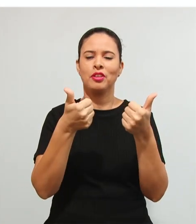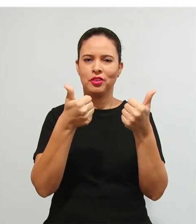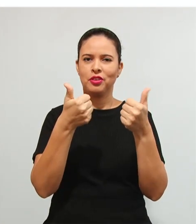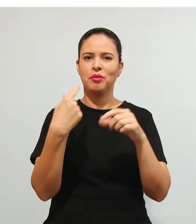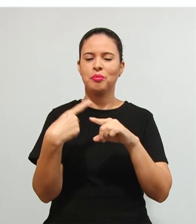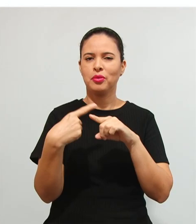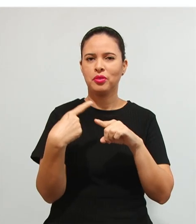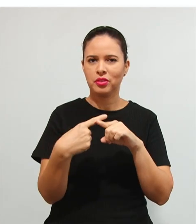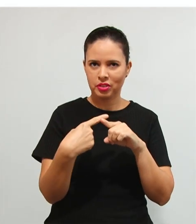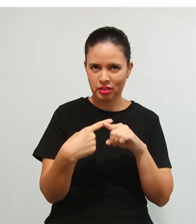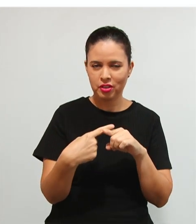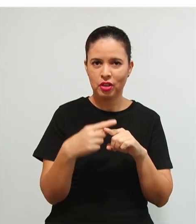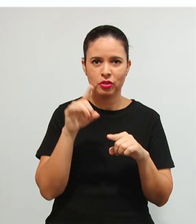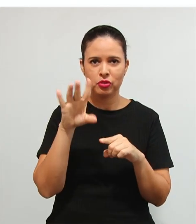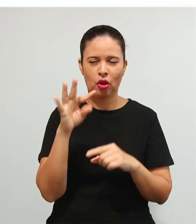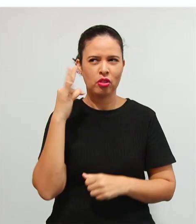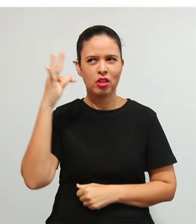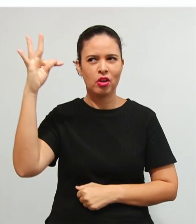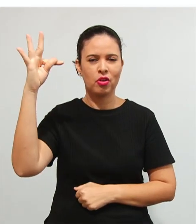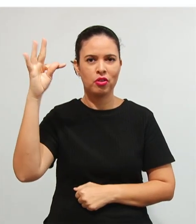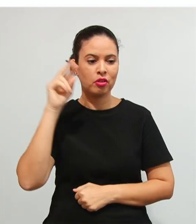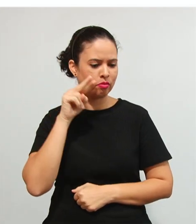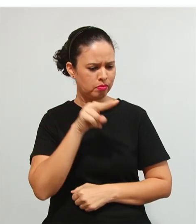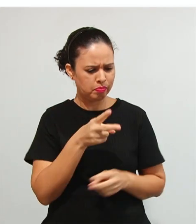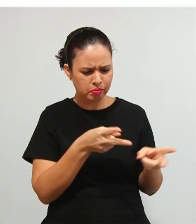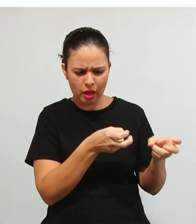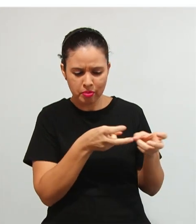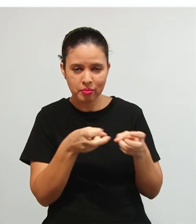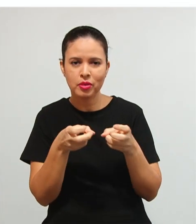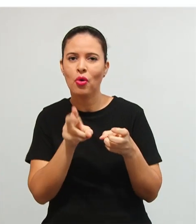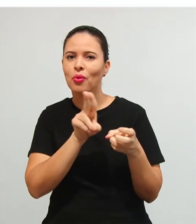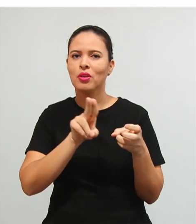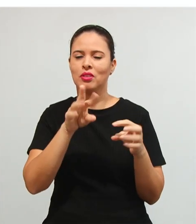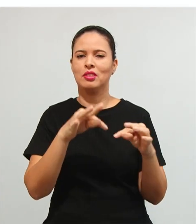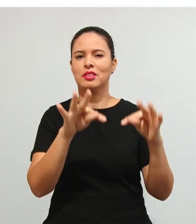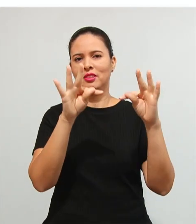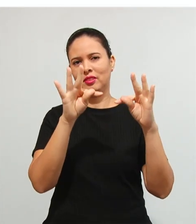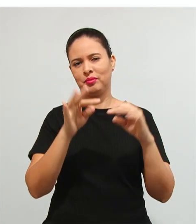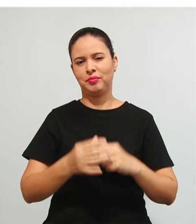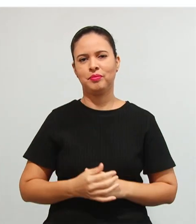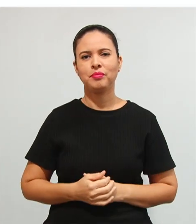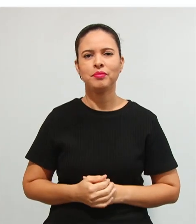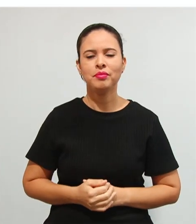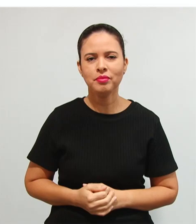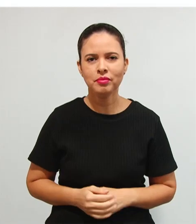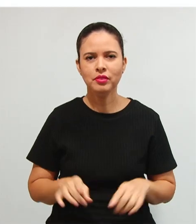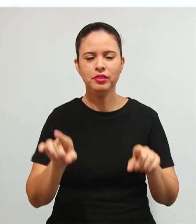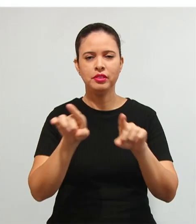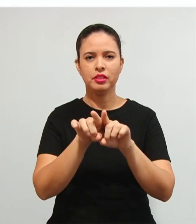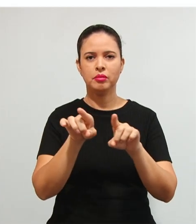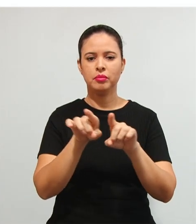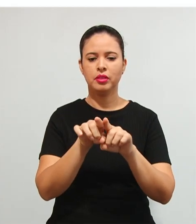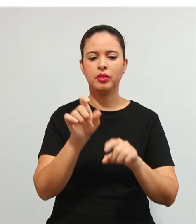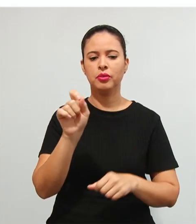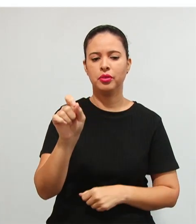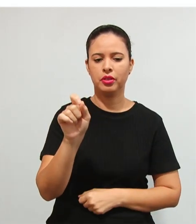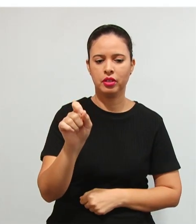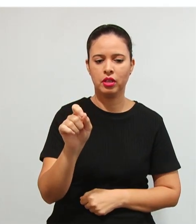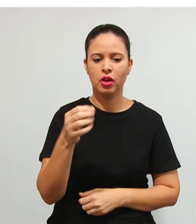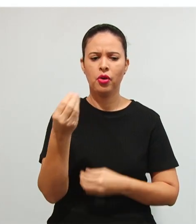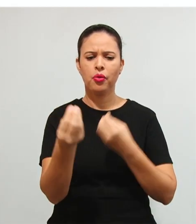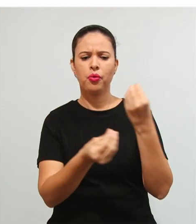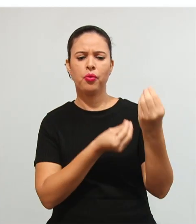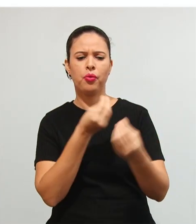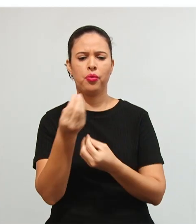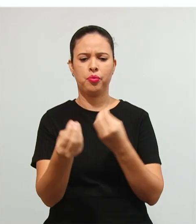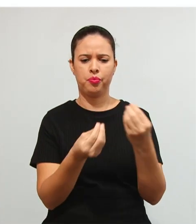plano teórico e indo para o plano prático. E olhando do ponto de vista midiático, como a